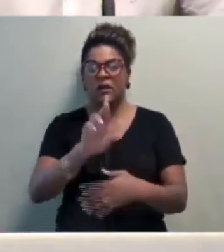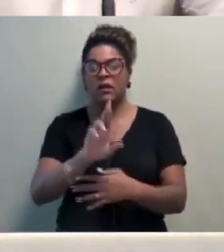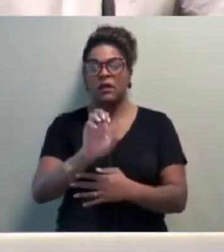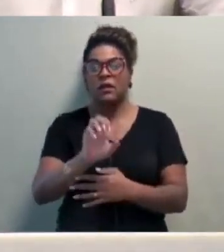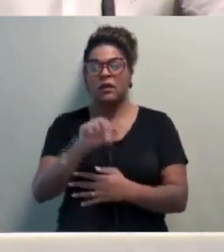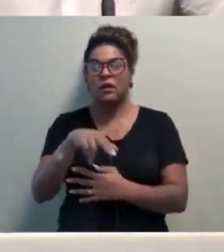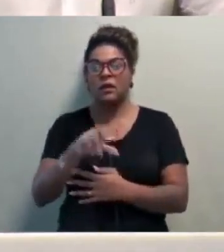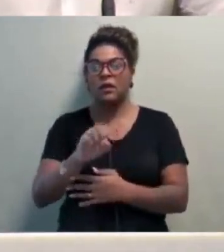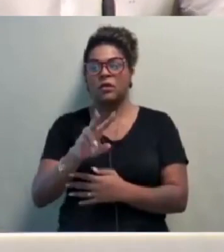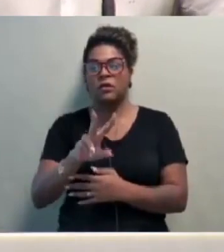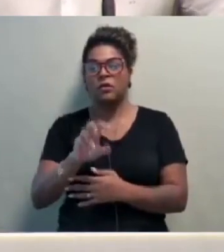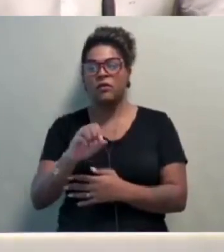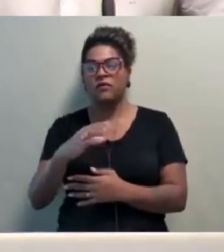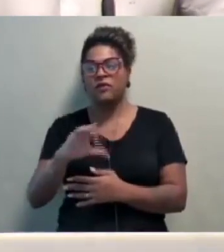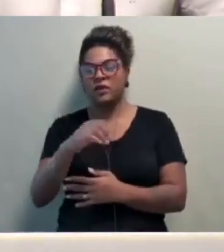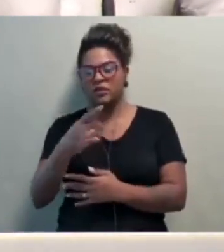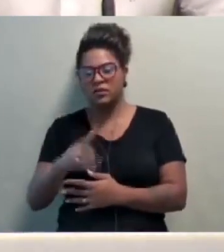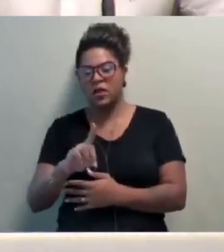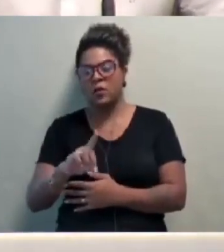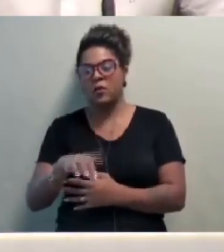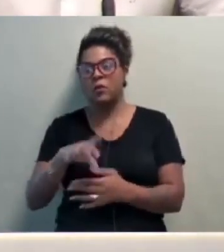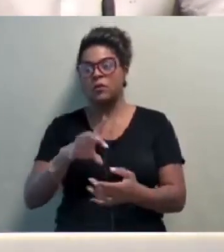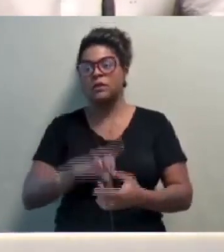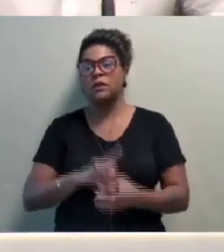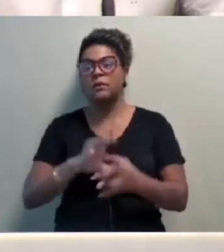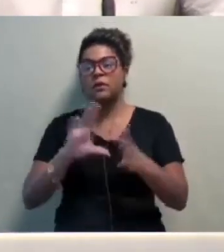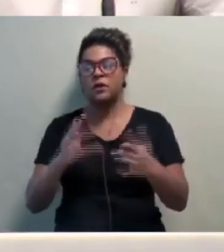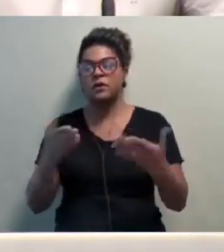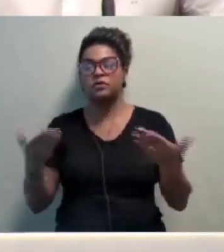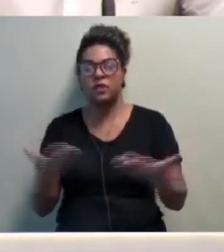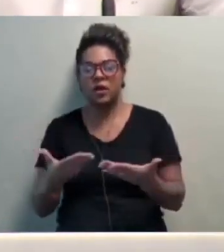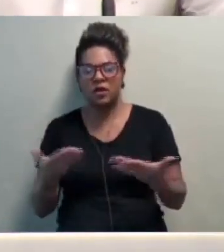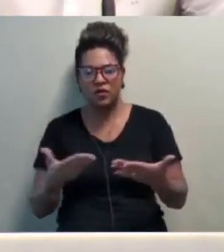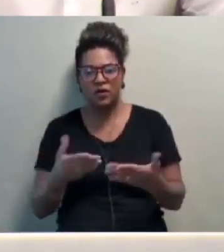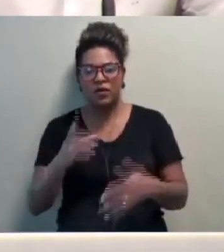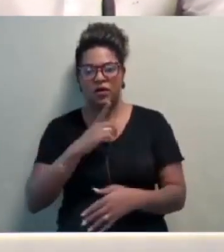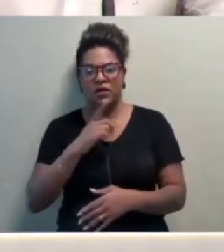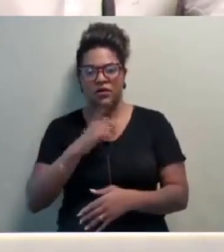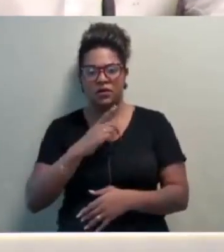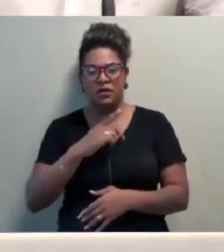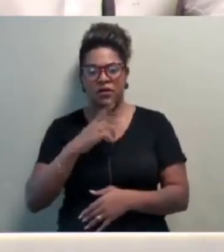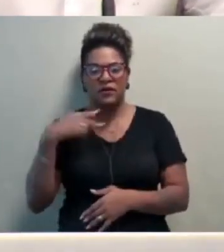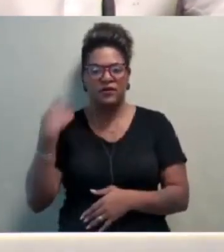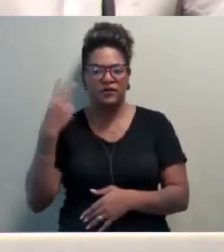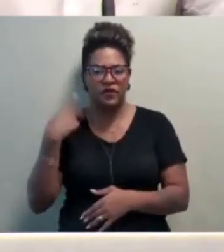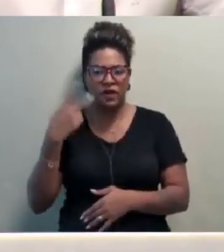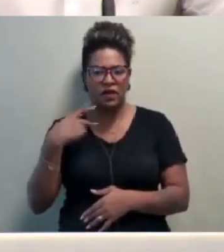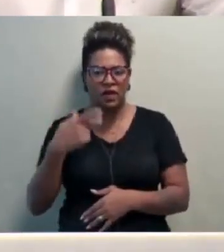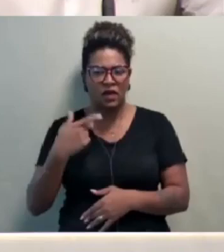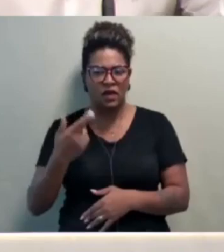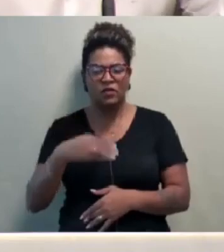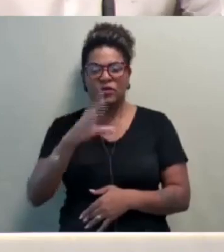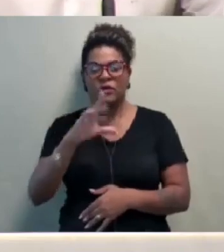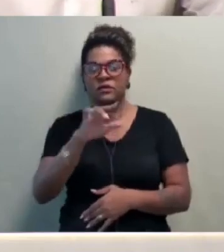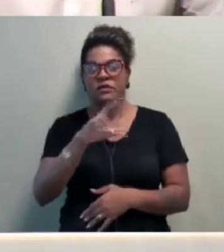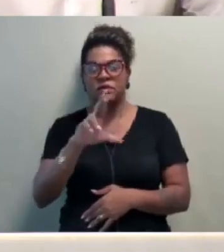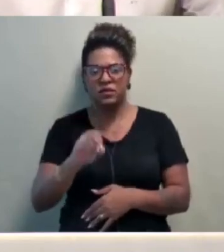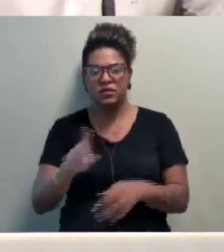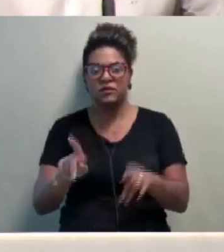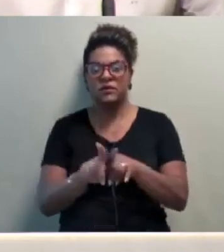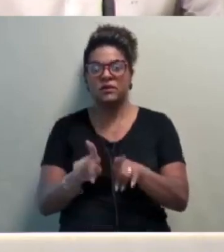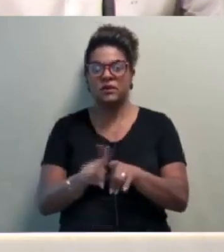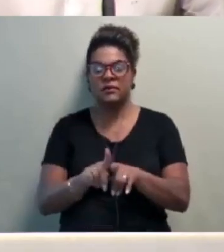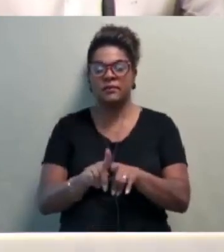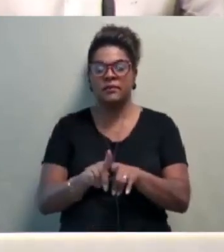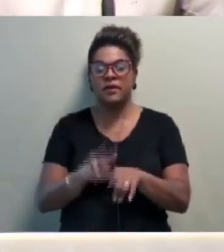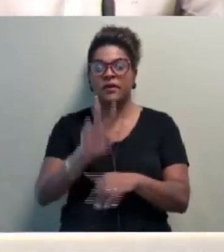Democrática, que agora contém o senhor, vereador Vanderlei Ciro. Porto, vereador Ciro Pereira, e o